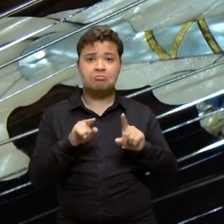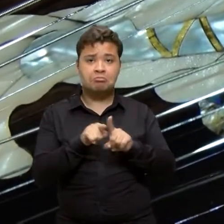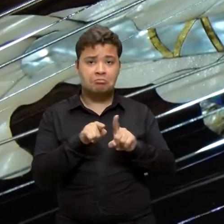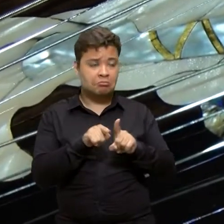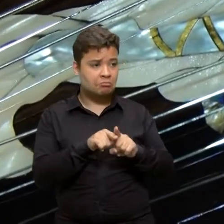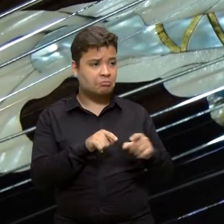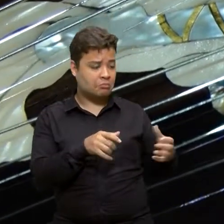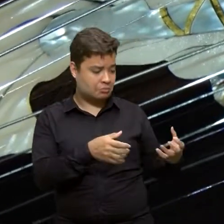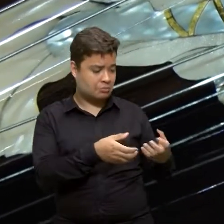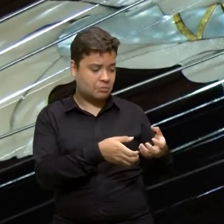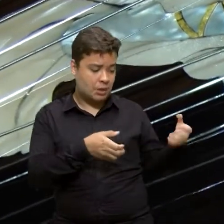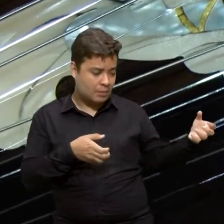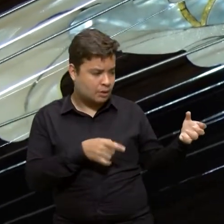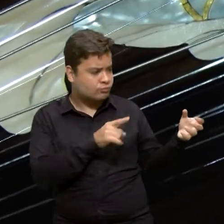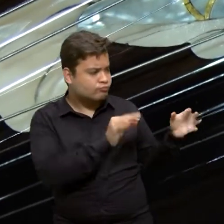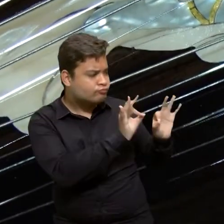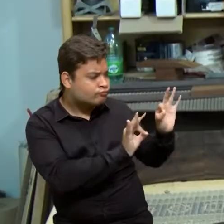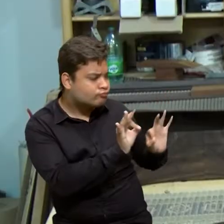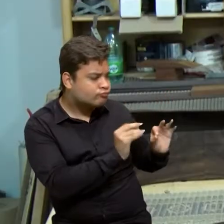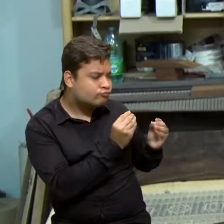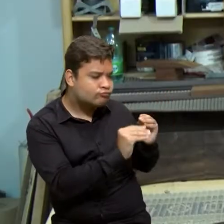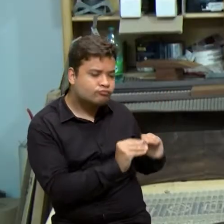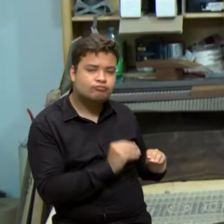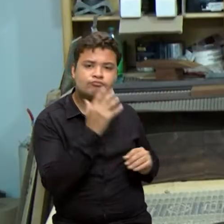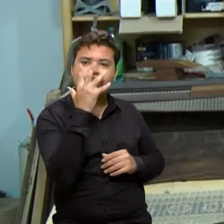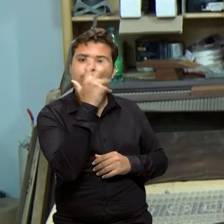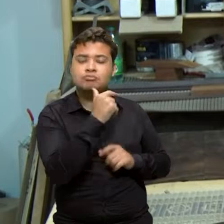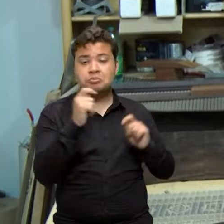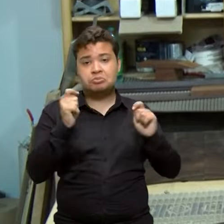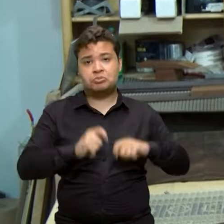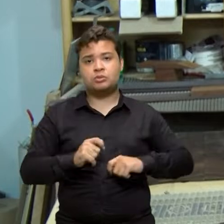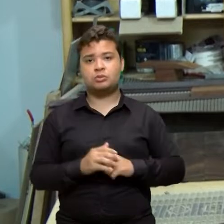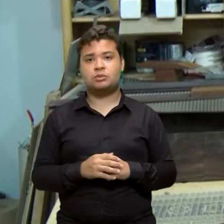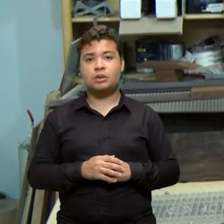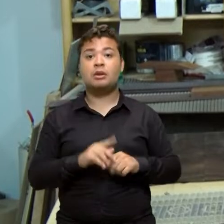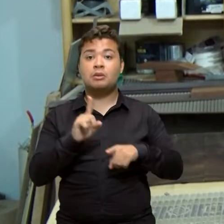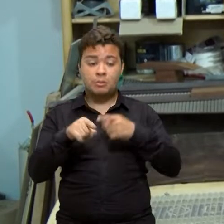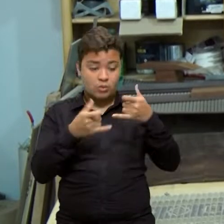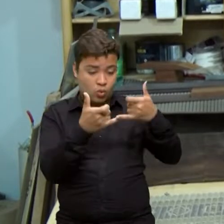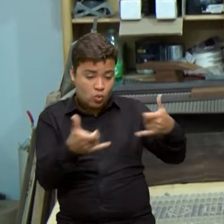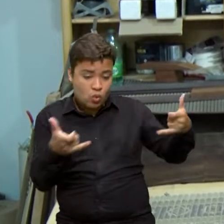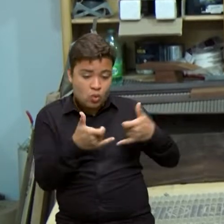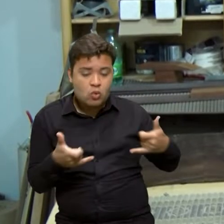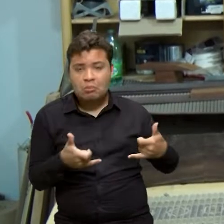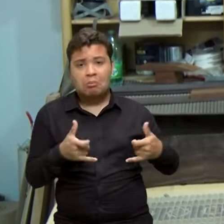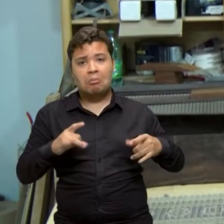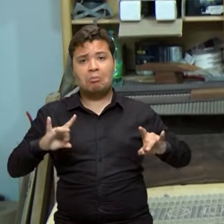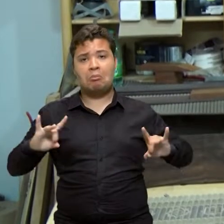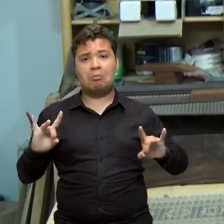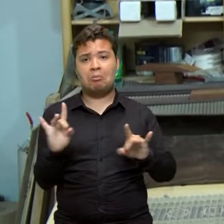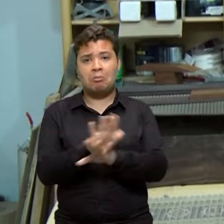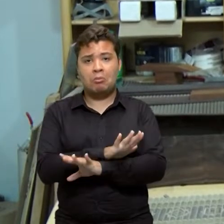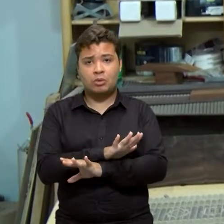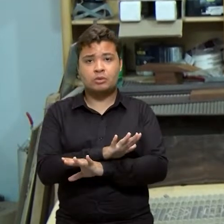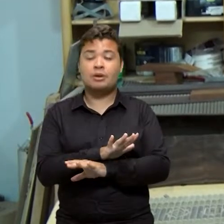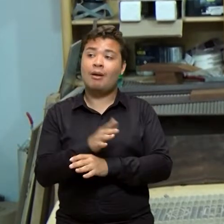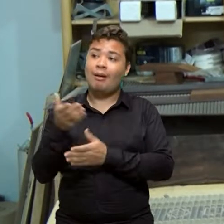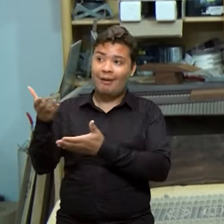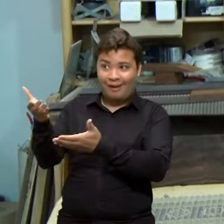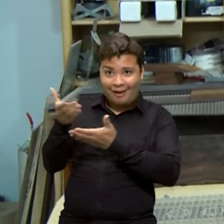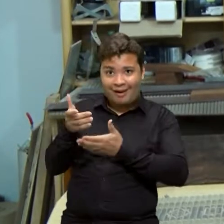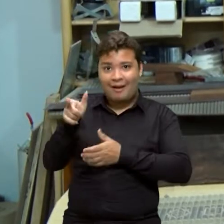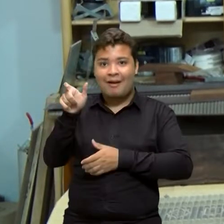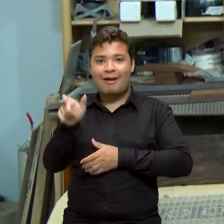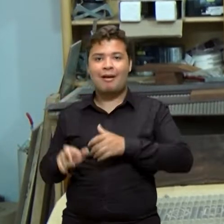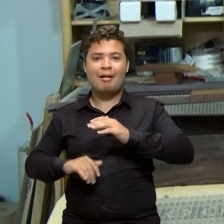feito, a parte decorativa. Aí é colocado as cordas, aí o instrumento já está pronto, né. A gente vai precisar do músico